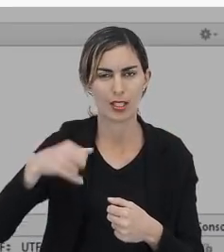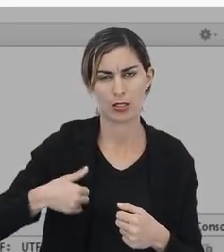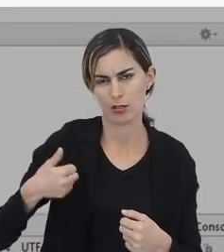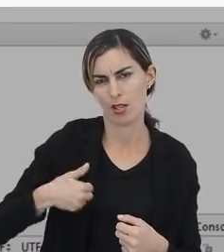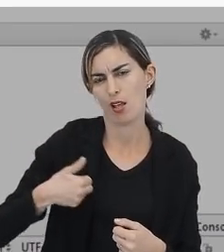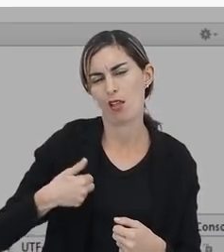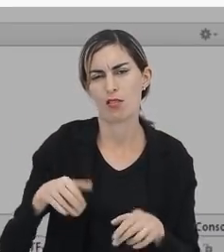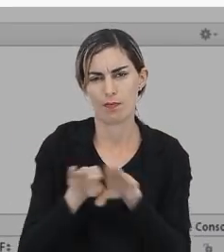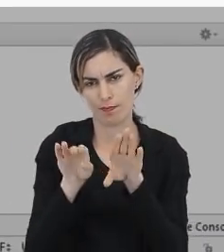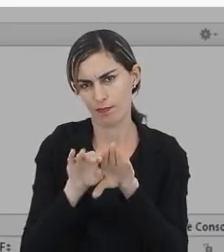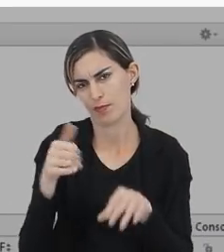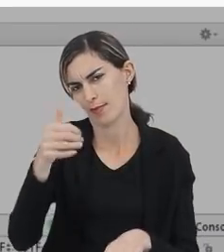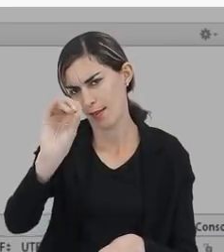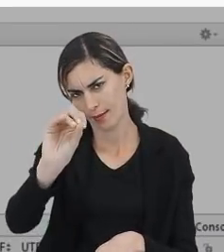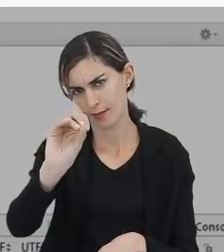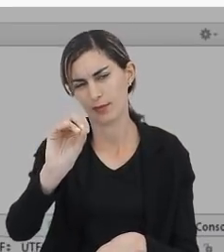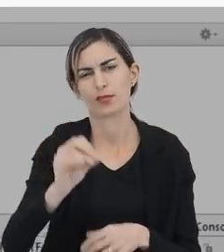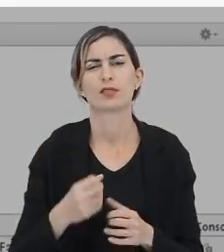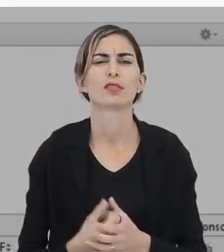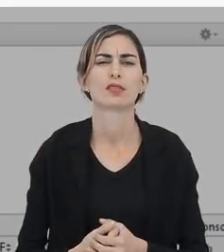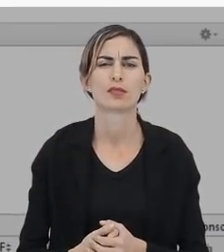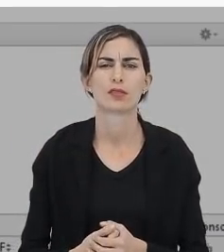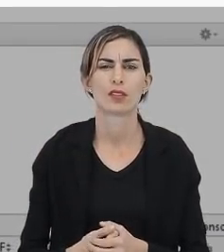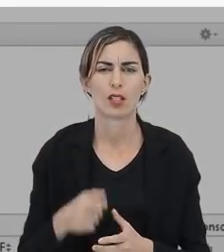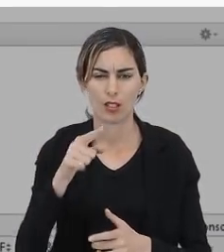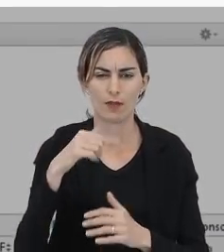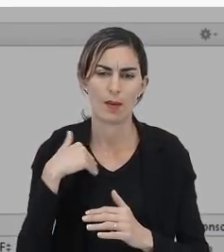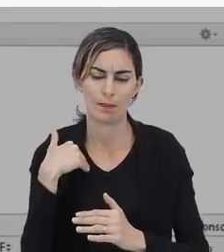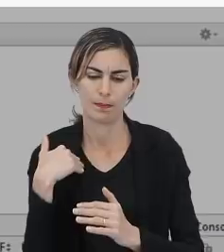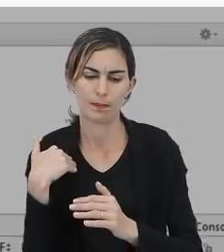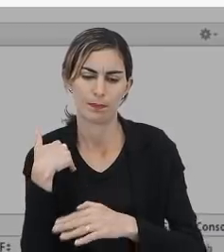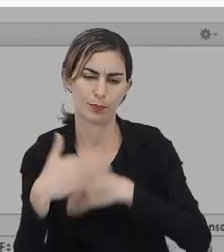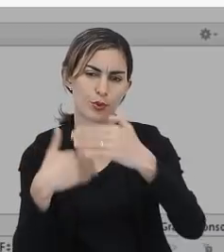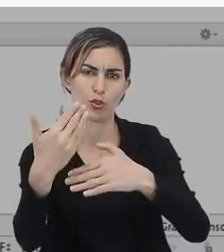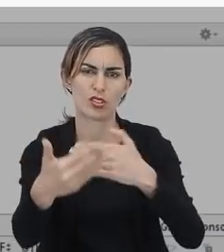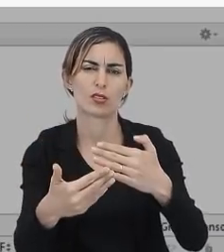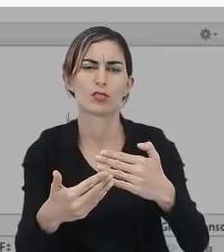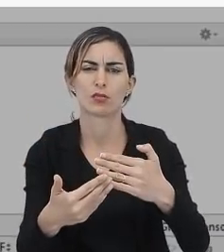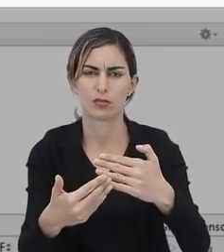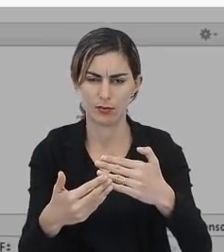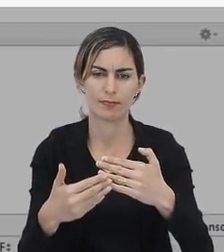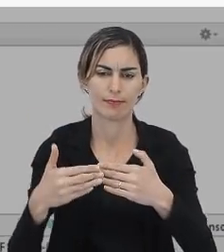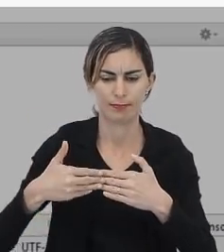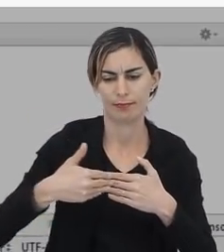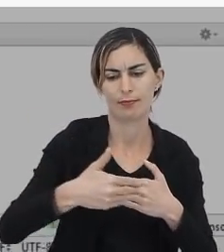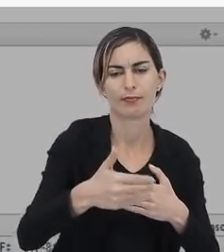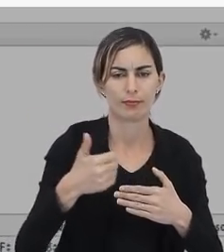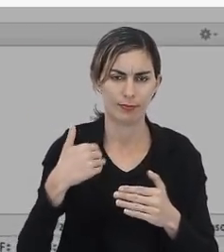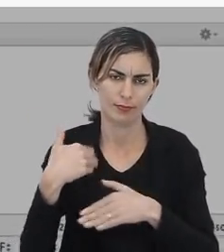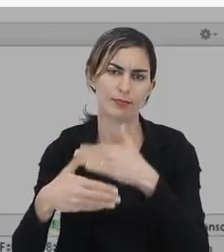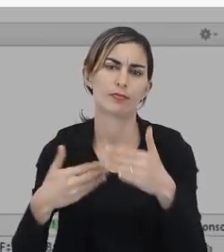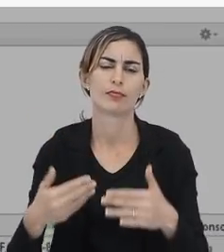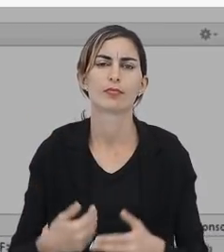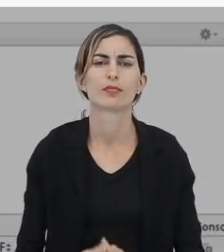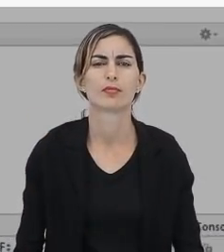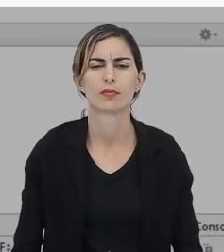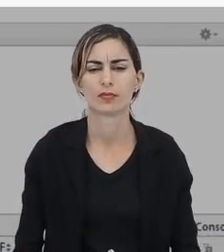idade ela for igual a 10, ele vai processar a partir daqui.